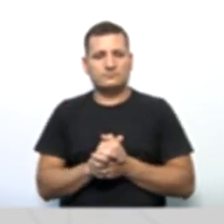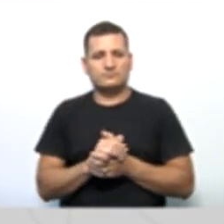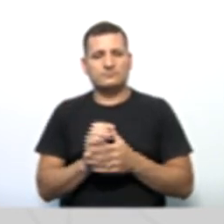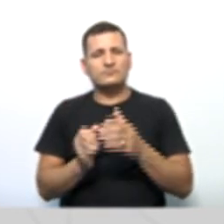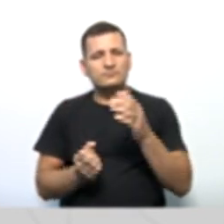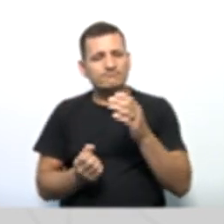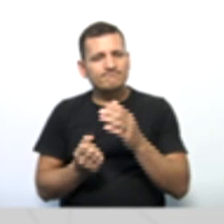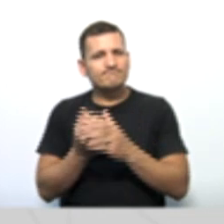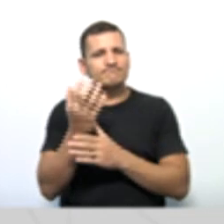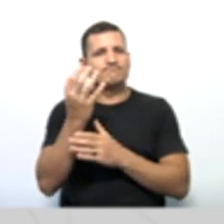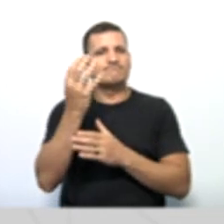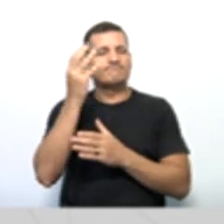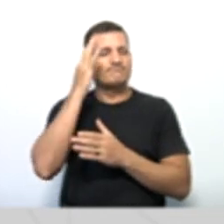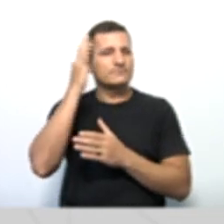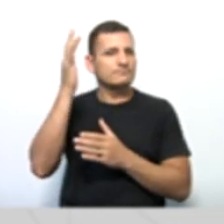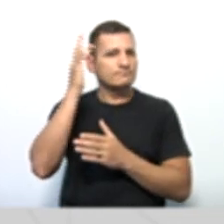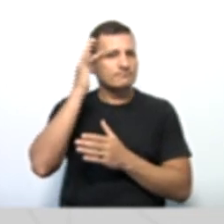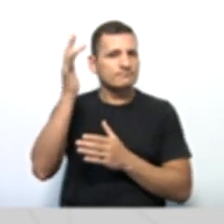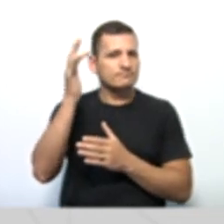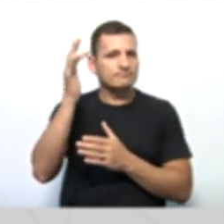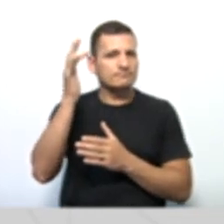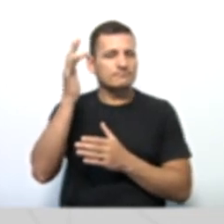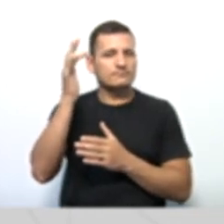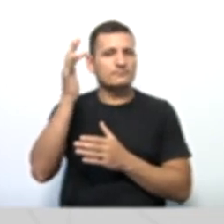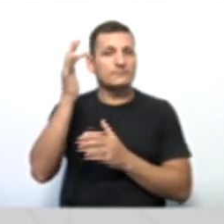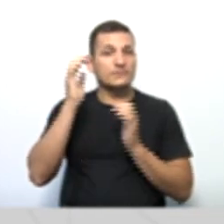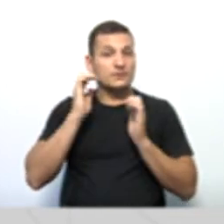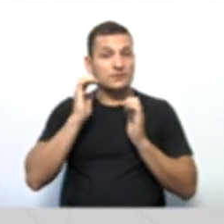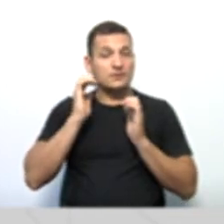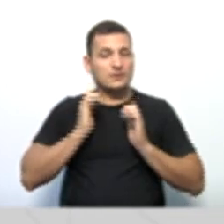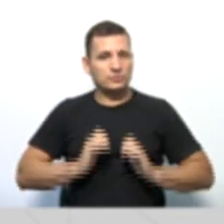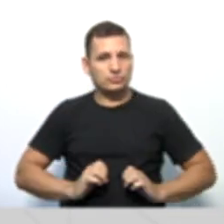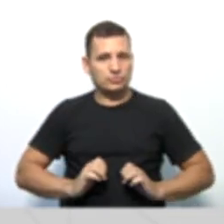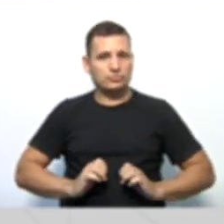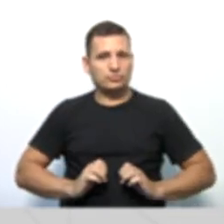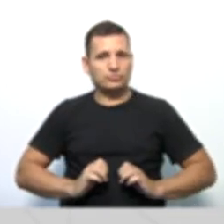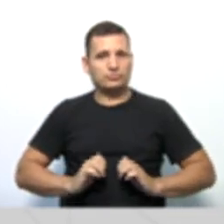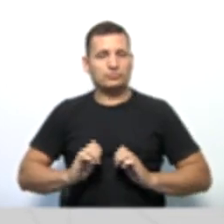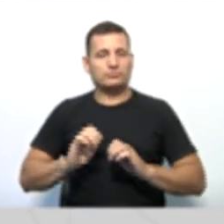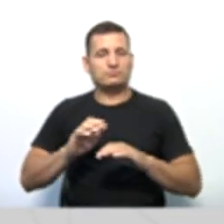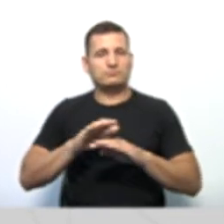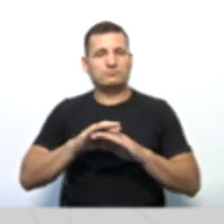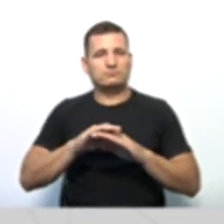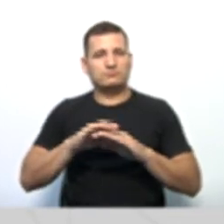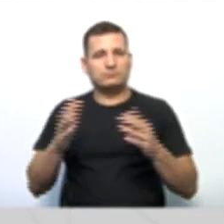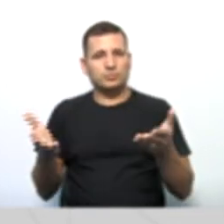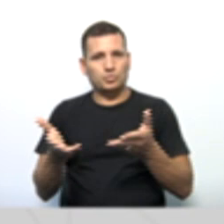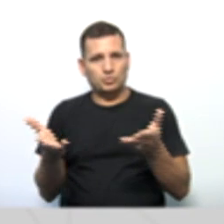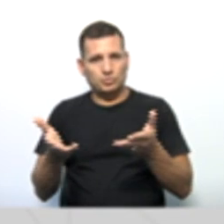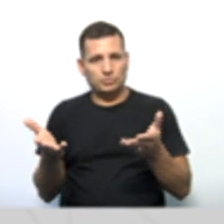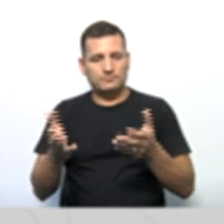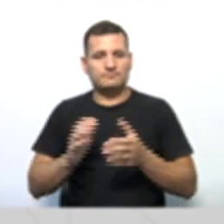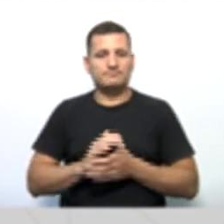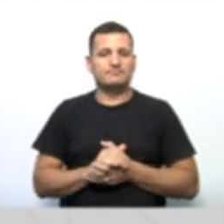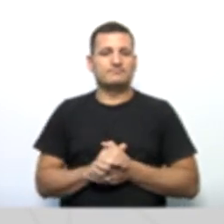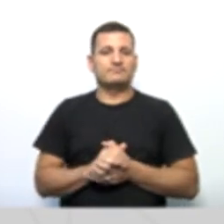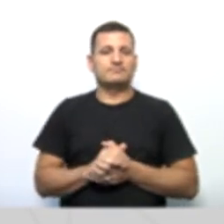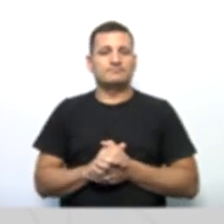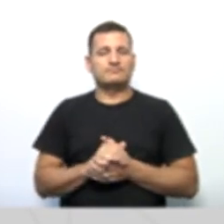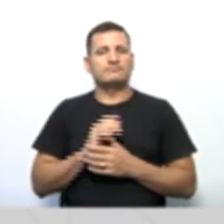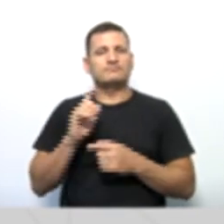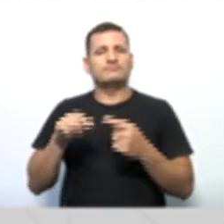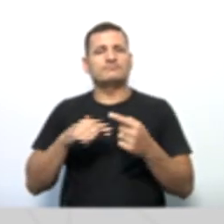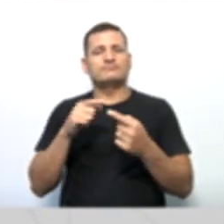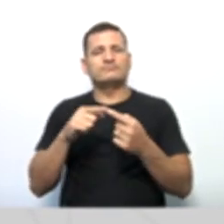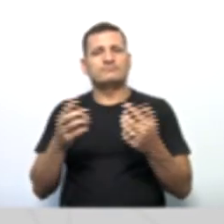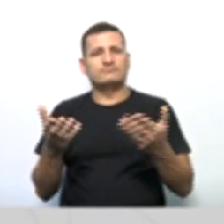do pensamento ético contemporâneo. Então, nosso objetivo hoje é refletir um pouco sobre